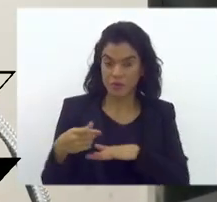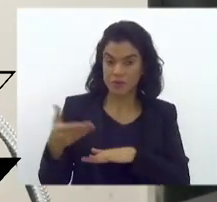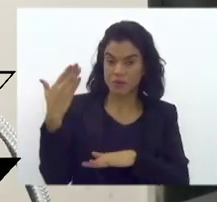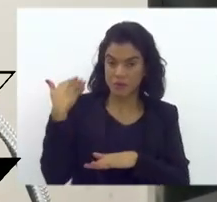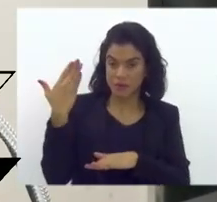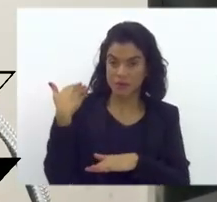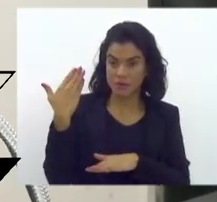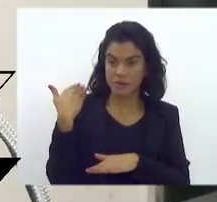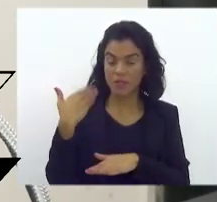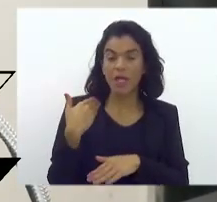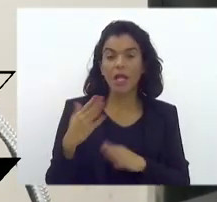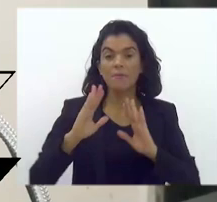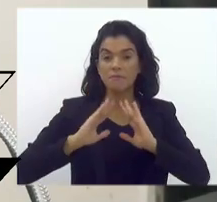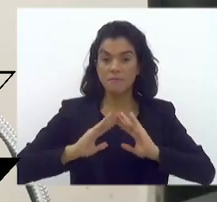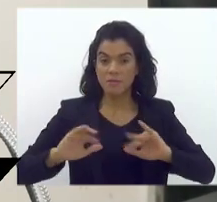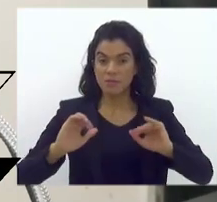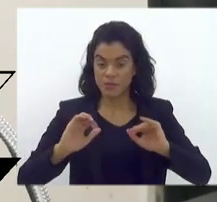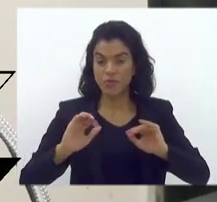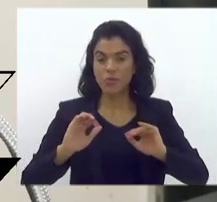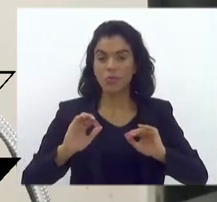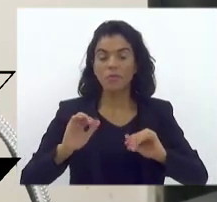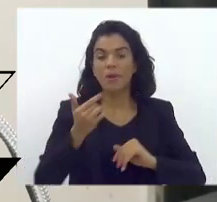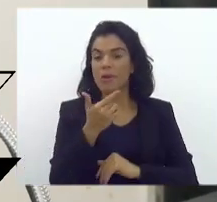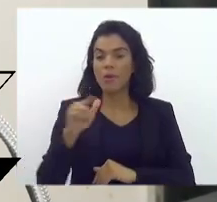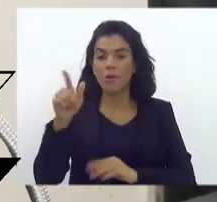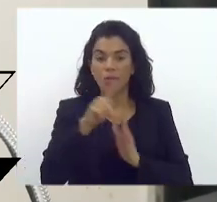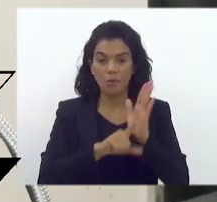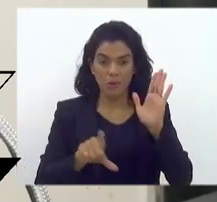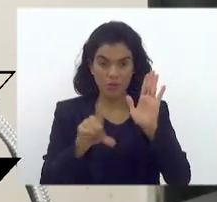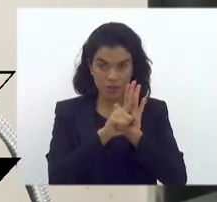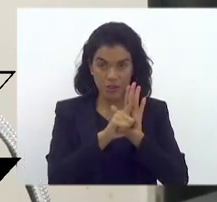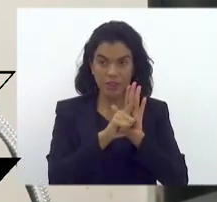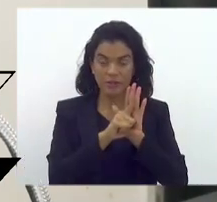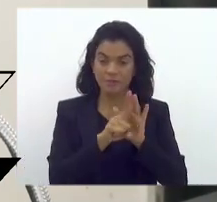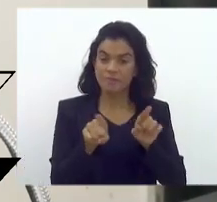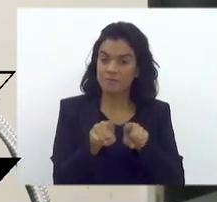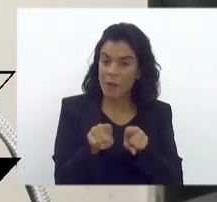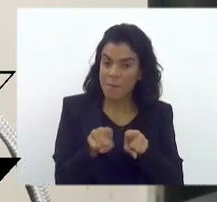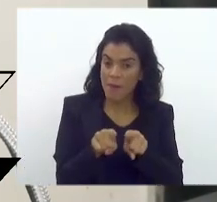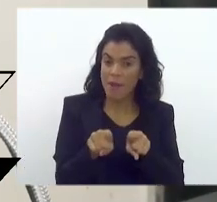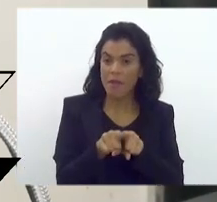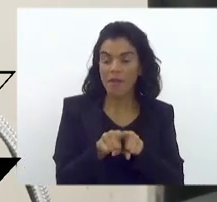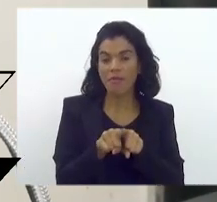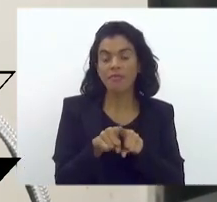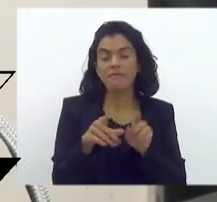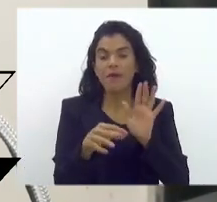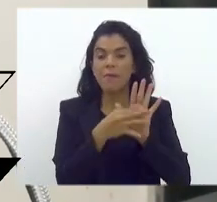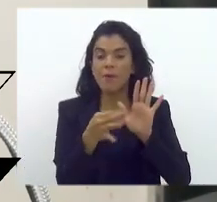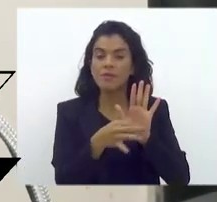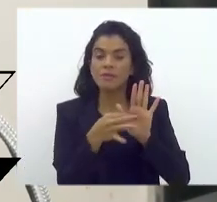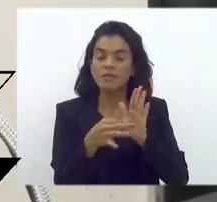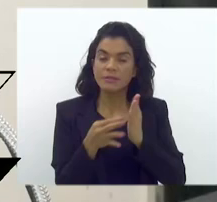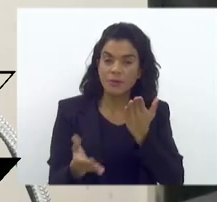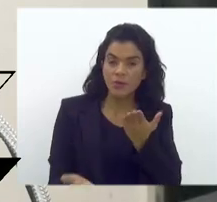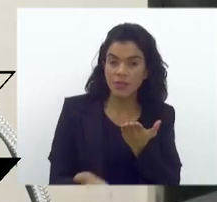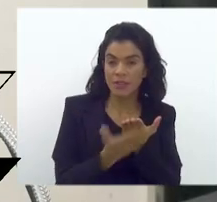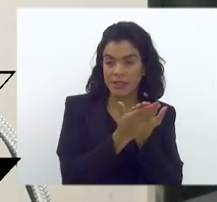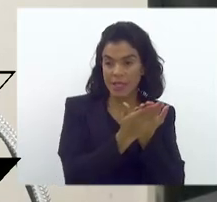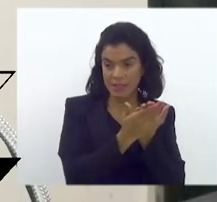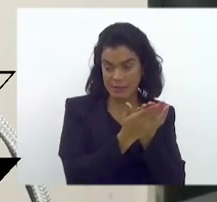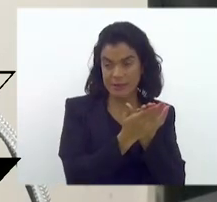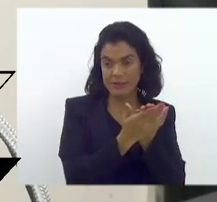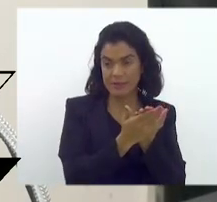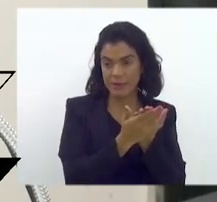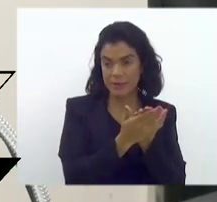fez um pedido para que outro projeto dele pudesse ser, ter o parecer de anexação, que,